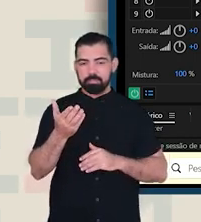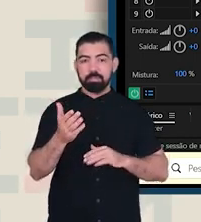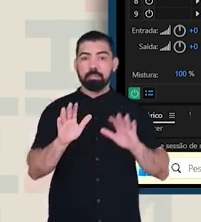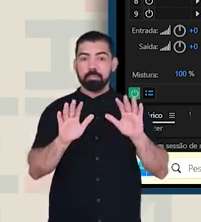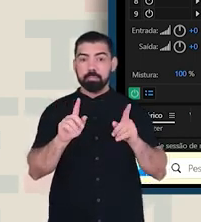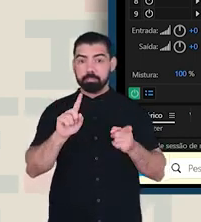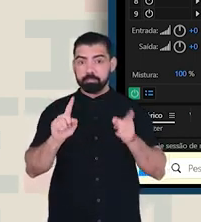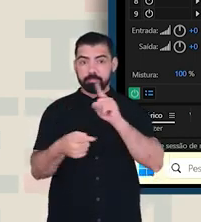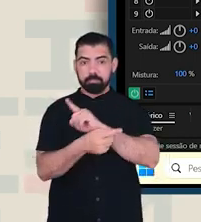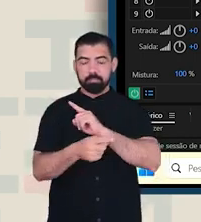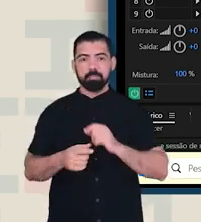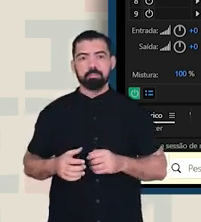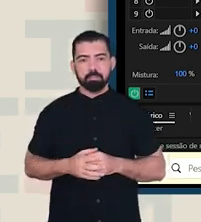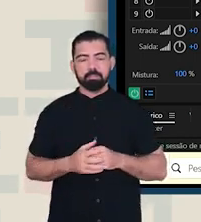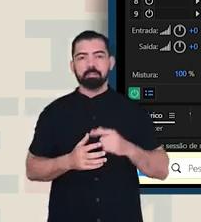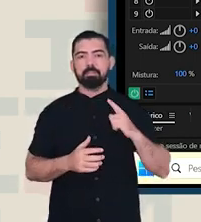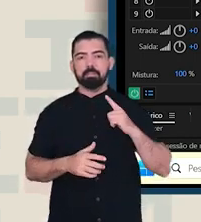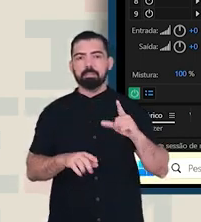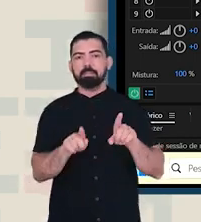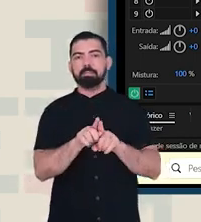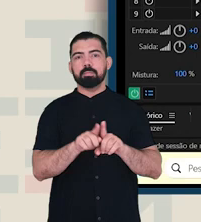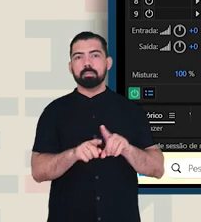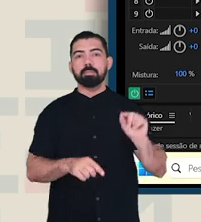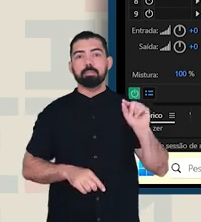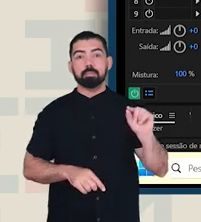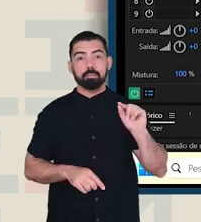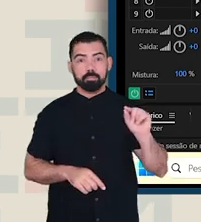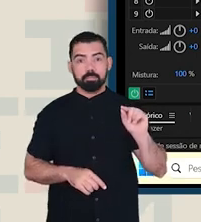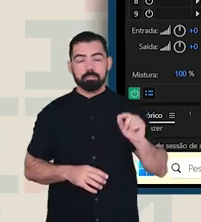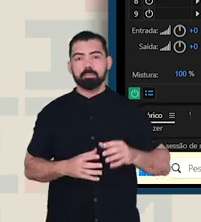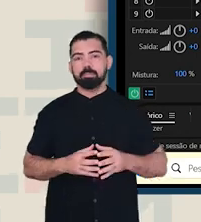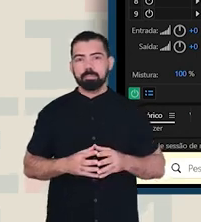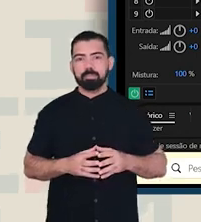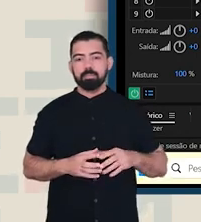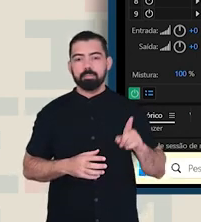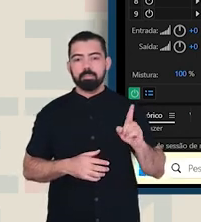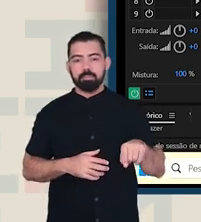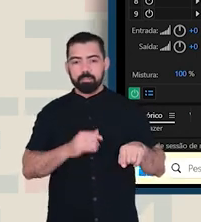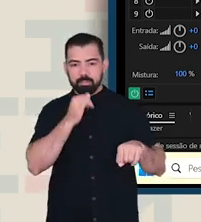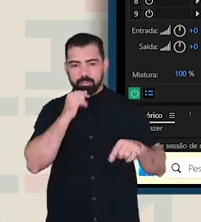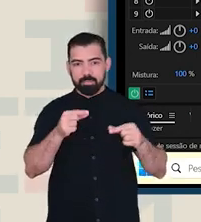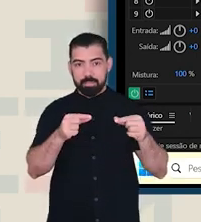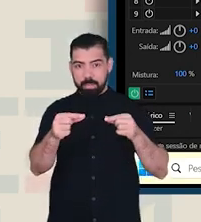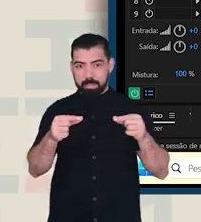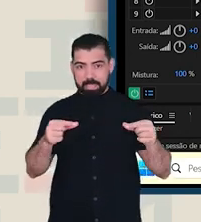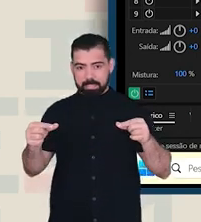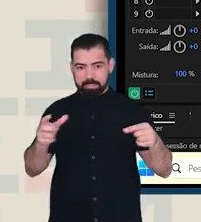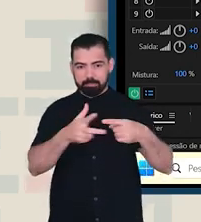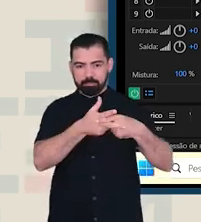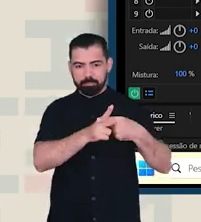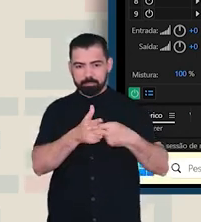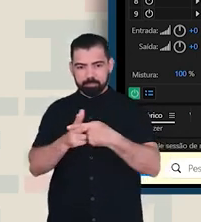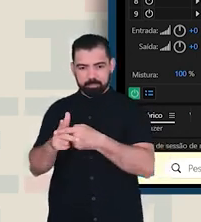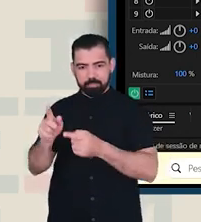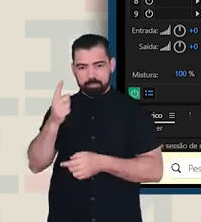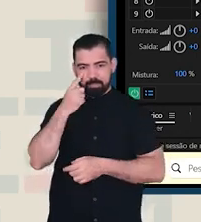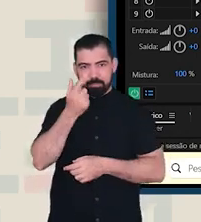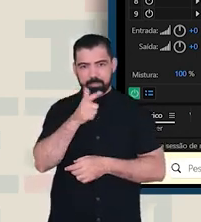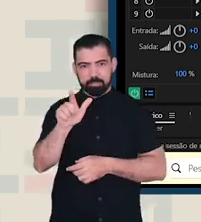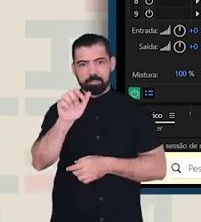Por outro lado, eu tenho também a mesa de mixagem já nessa outra